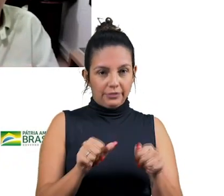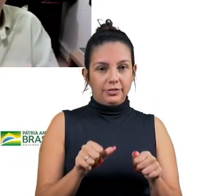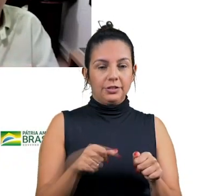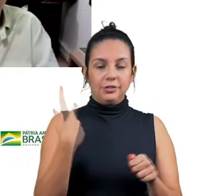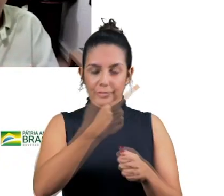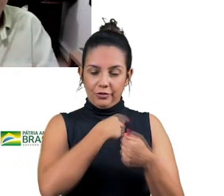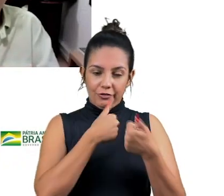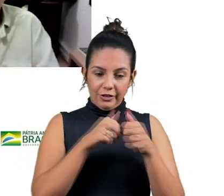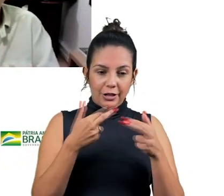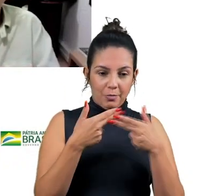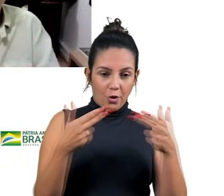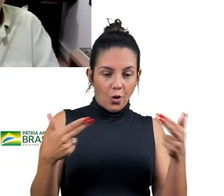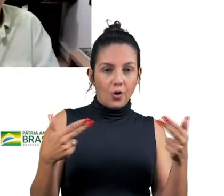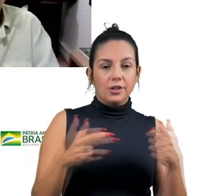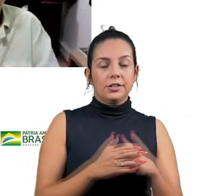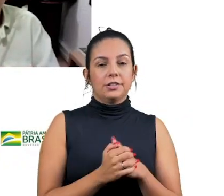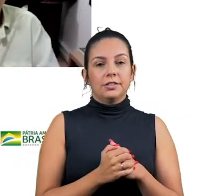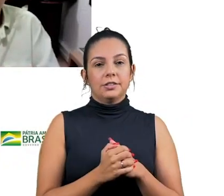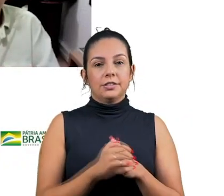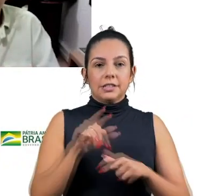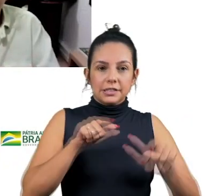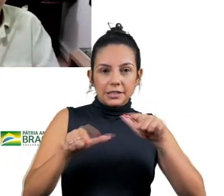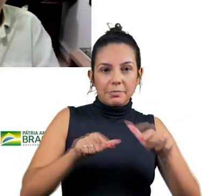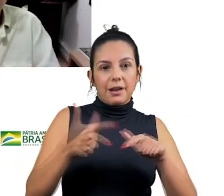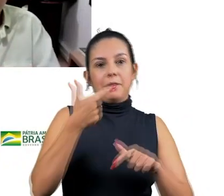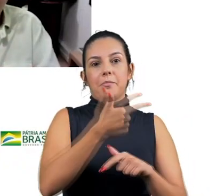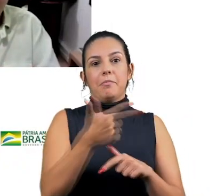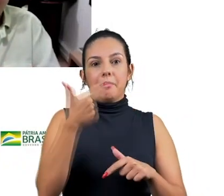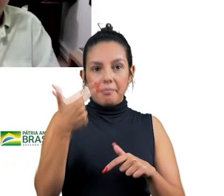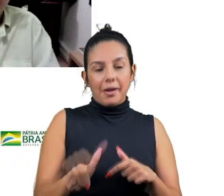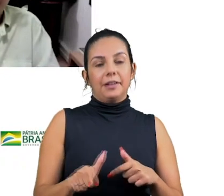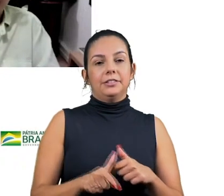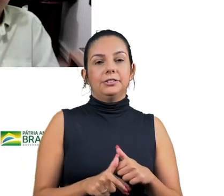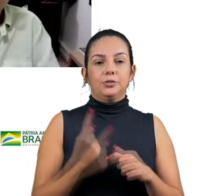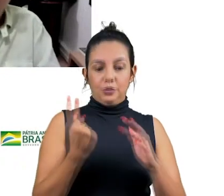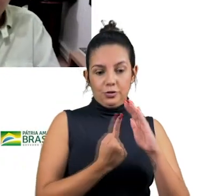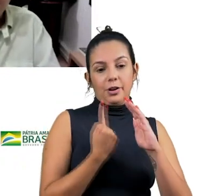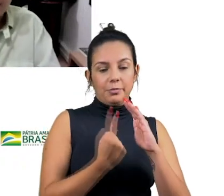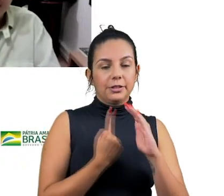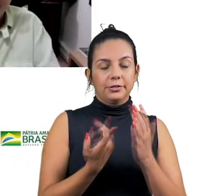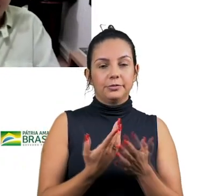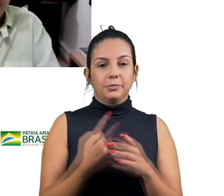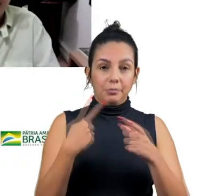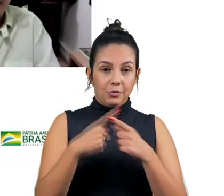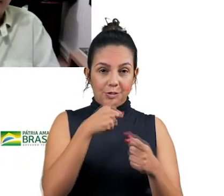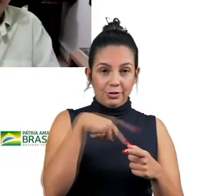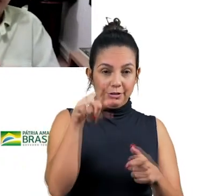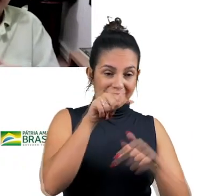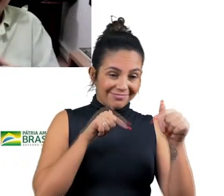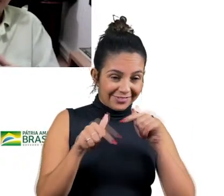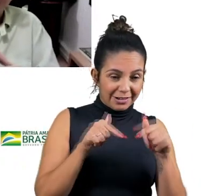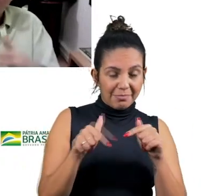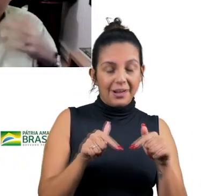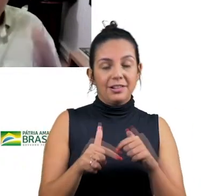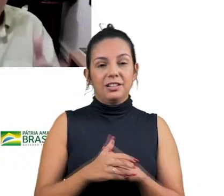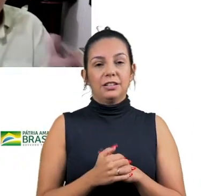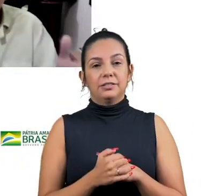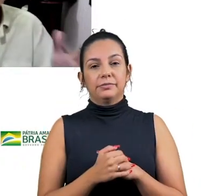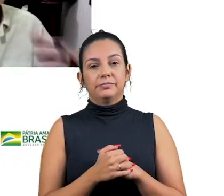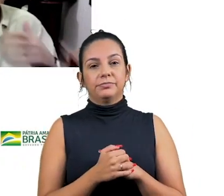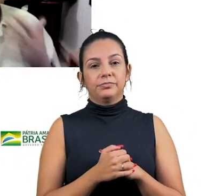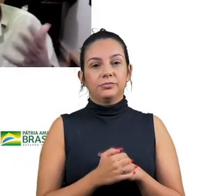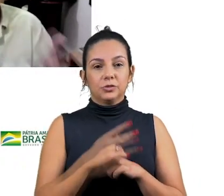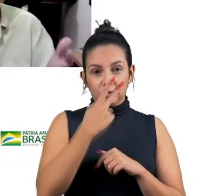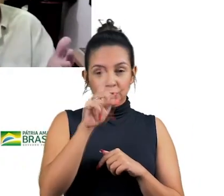que a gente faça milhares de coisas, está trabalhando mais no isolamento. Mas por mais que você trabalhe, quer dizer, o